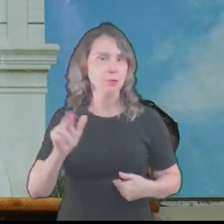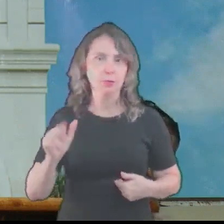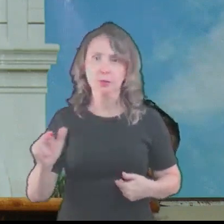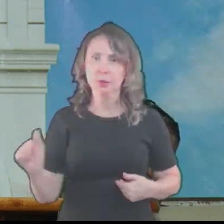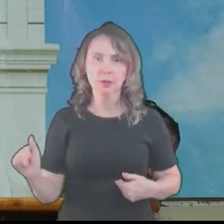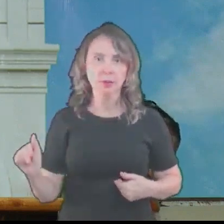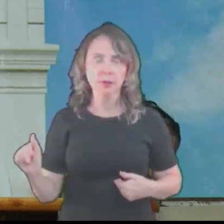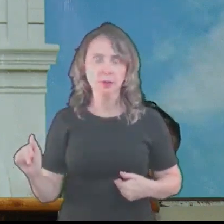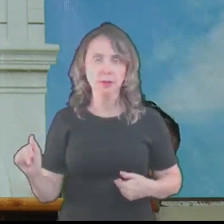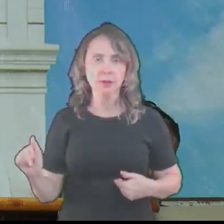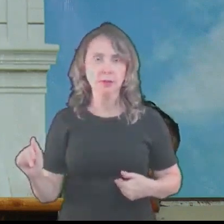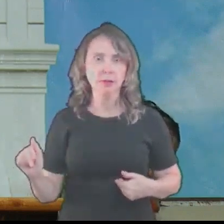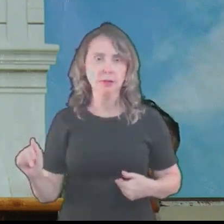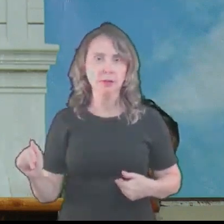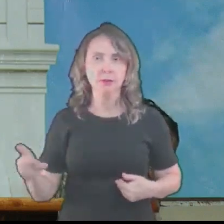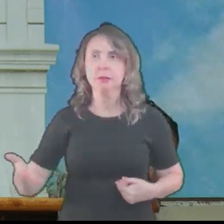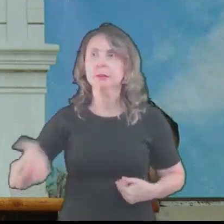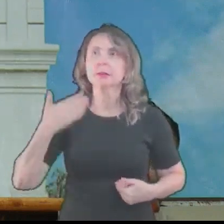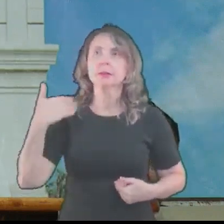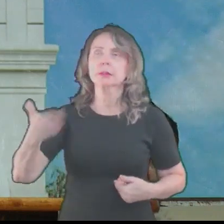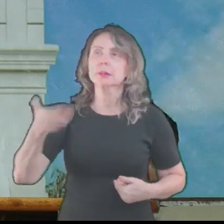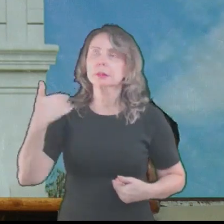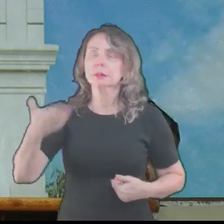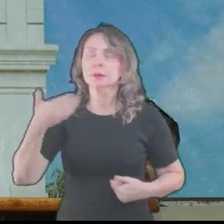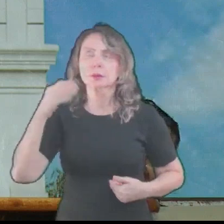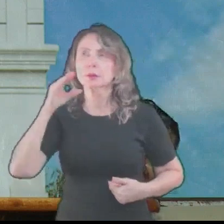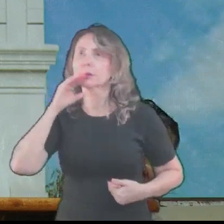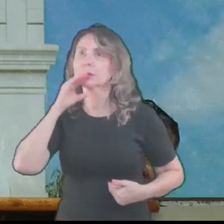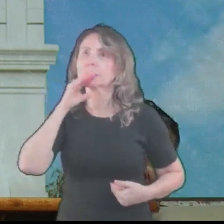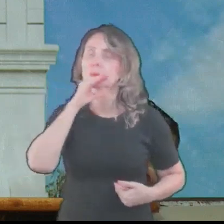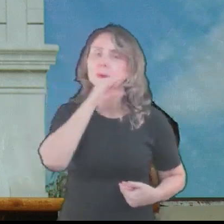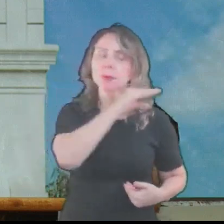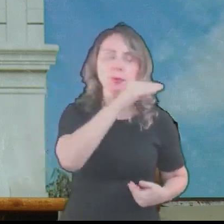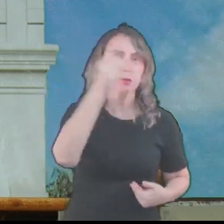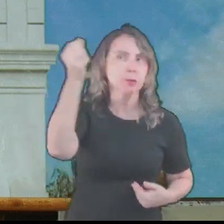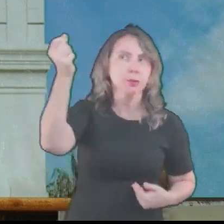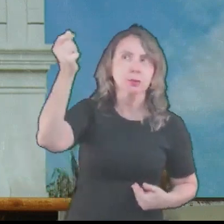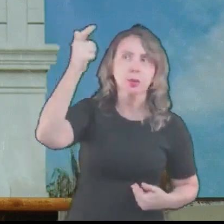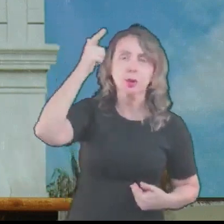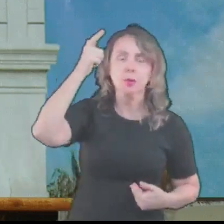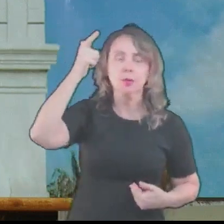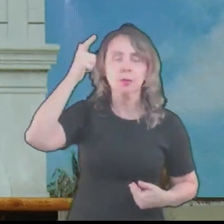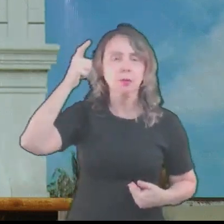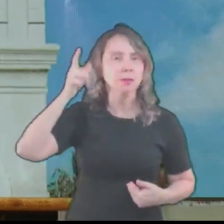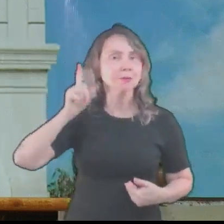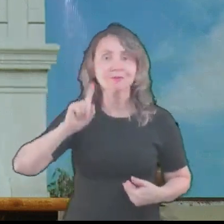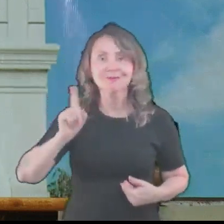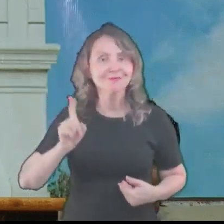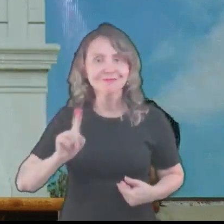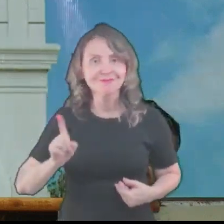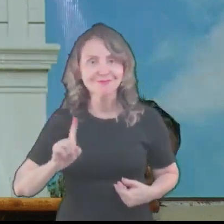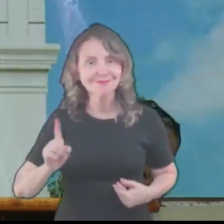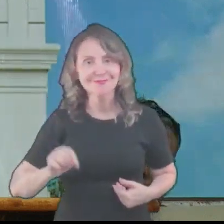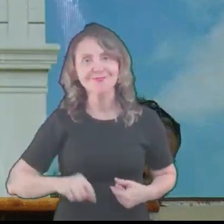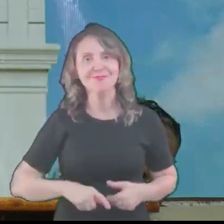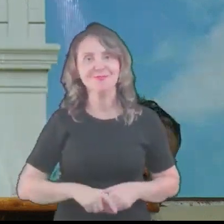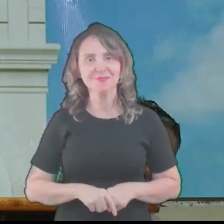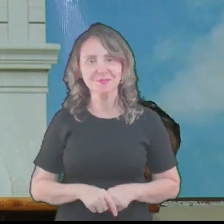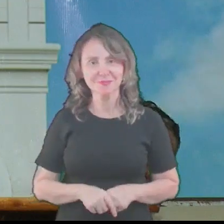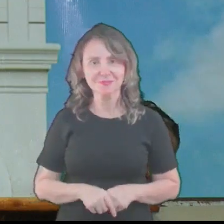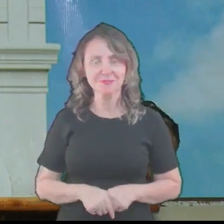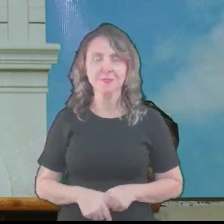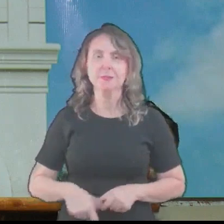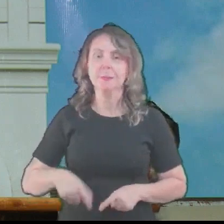nem o calor, nem o sol os afligirá. Por